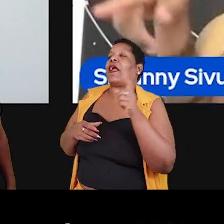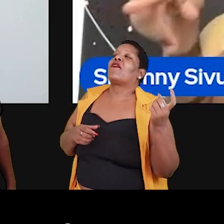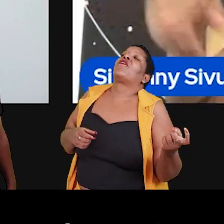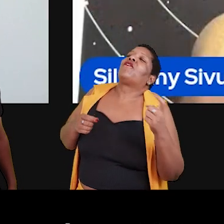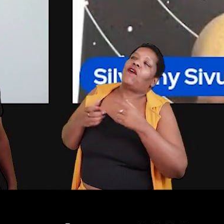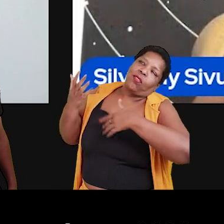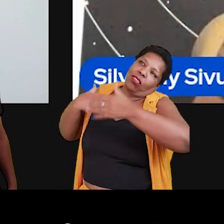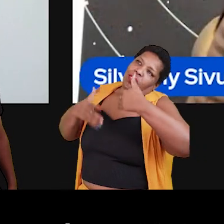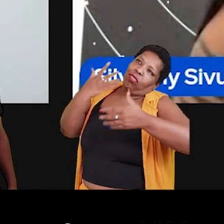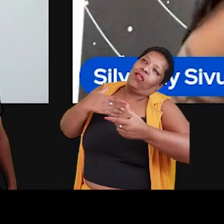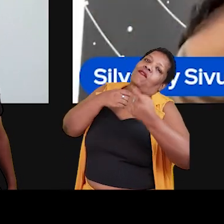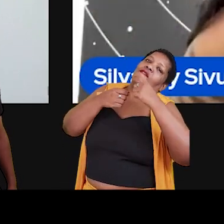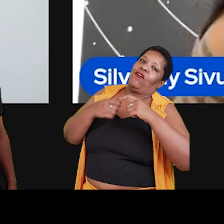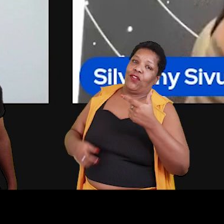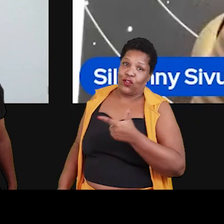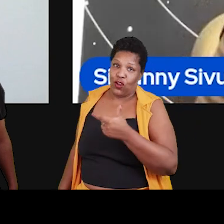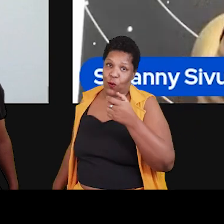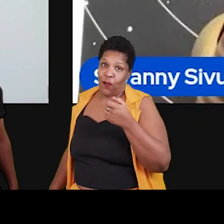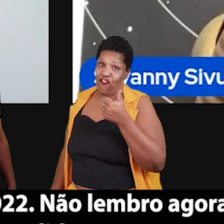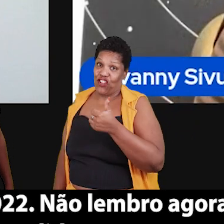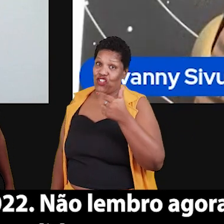para 2021,